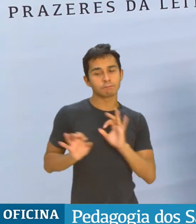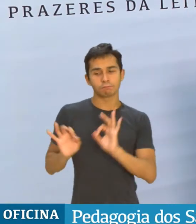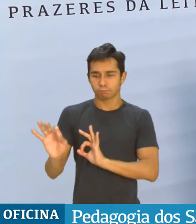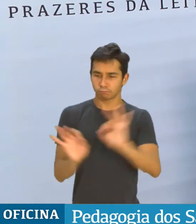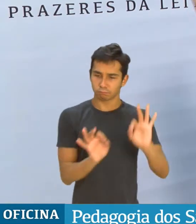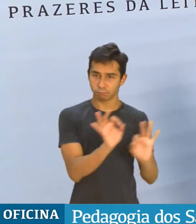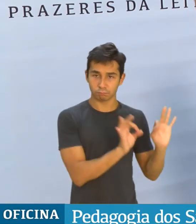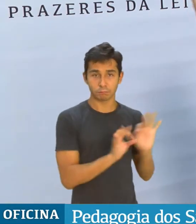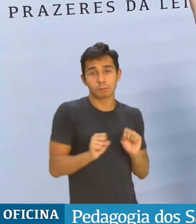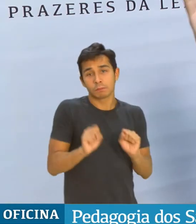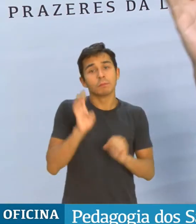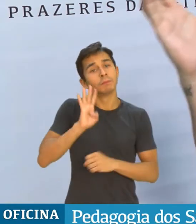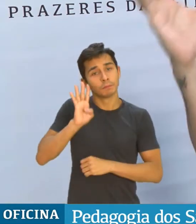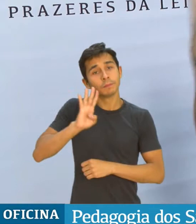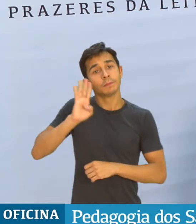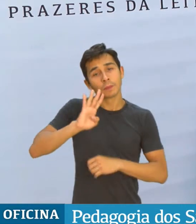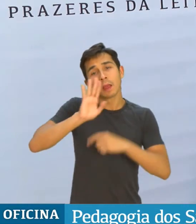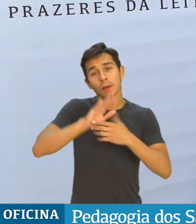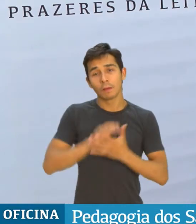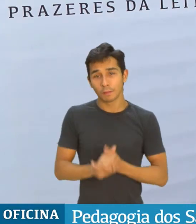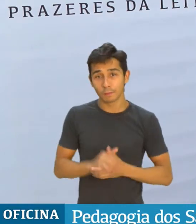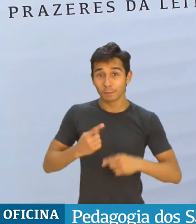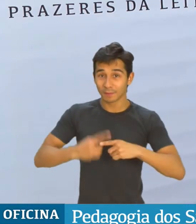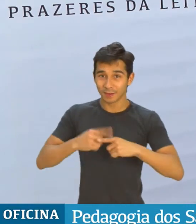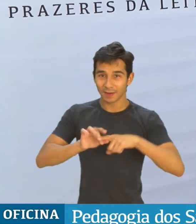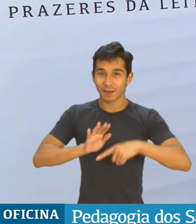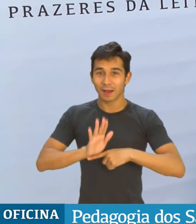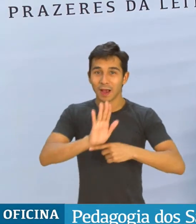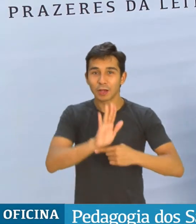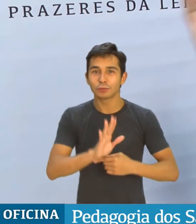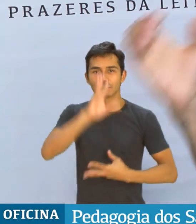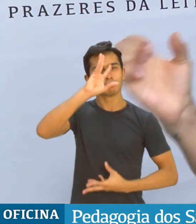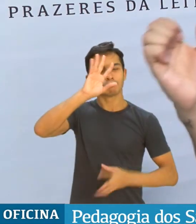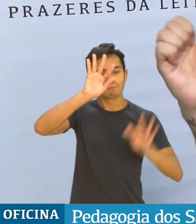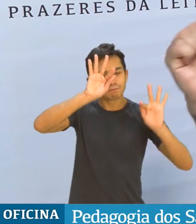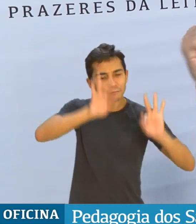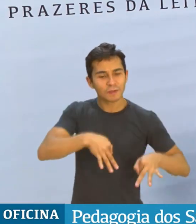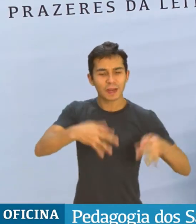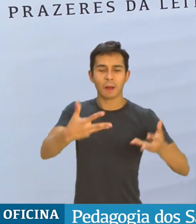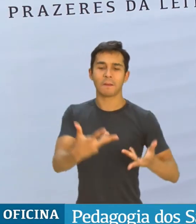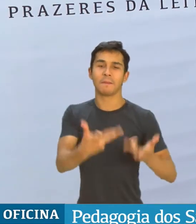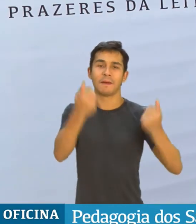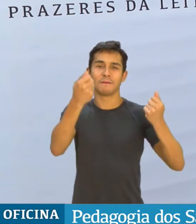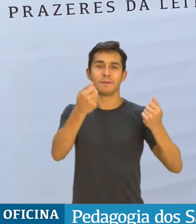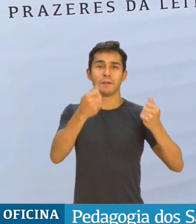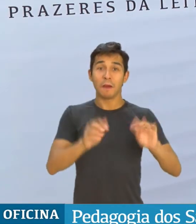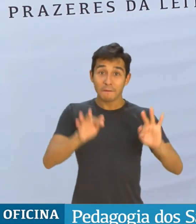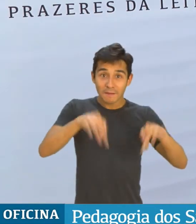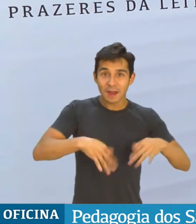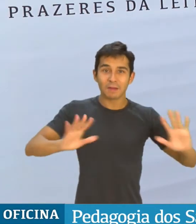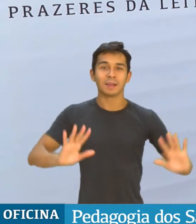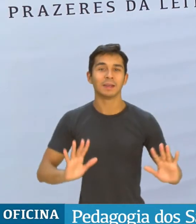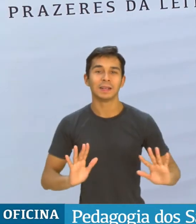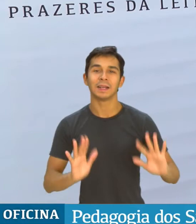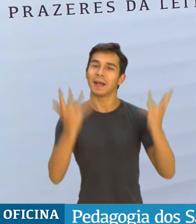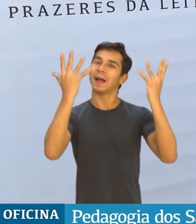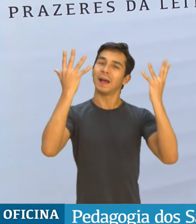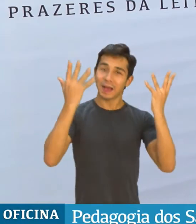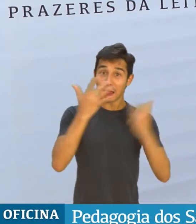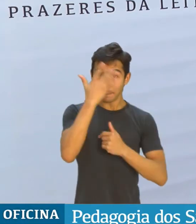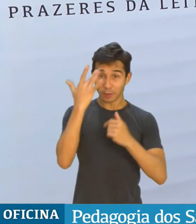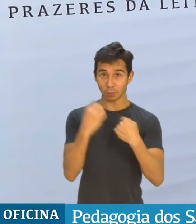bacana, porque é de dar aquele gosto de fechar com chave de ouro, fechar em alto estilo, né? Para que as